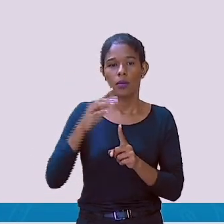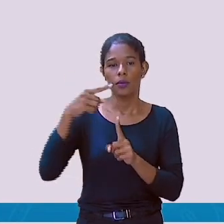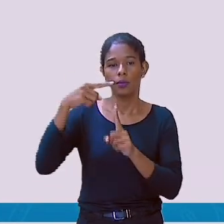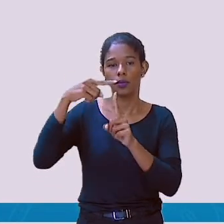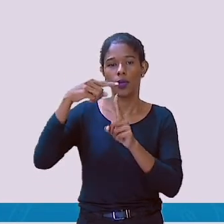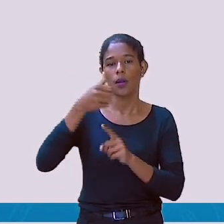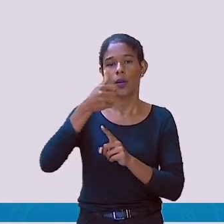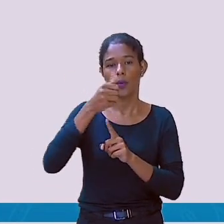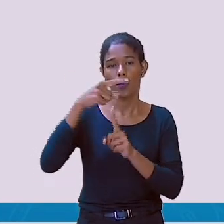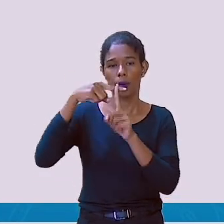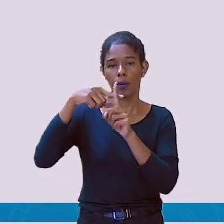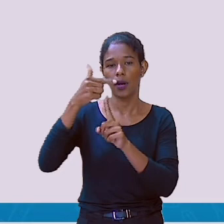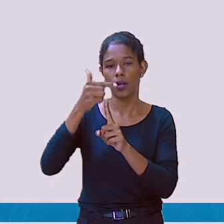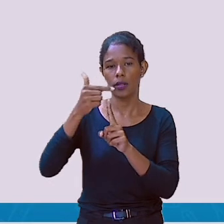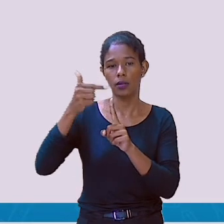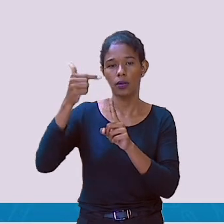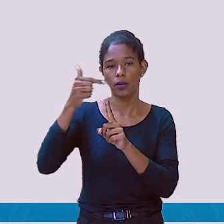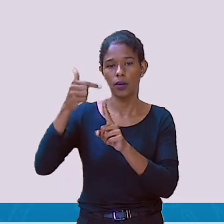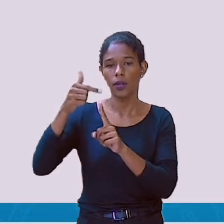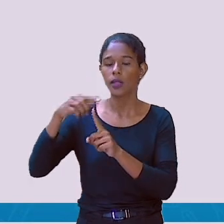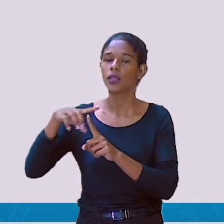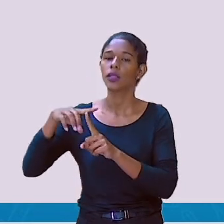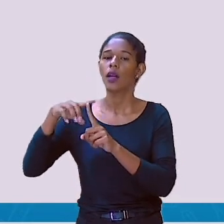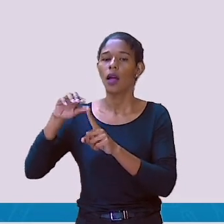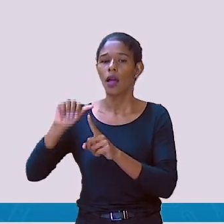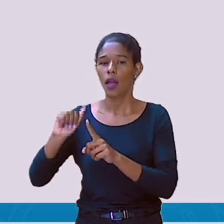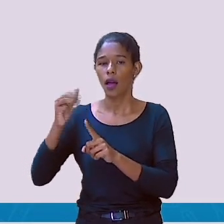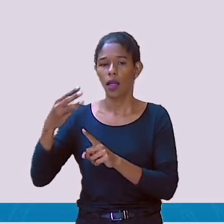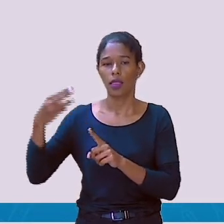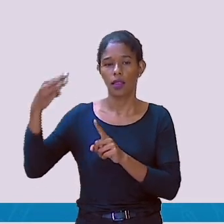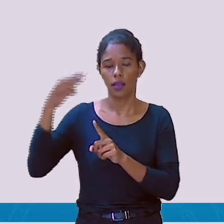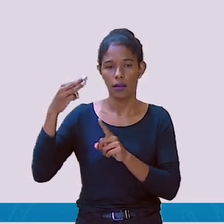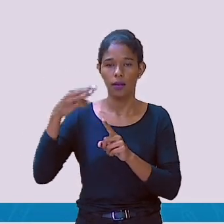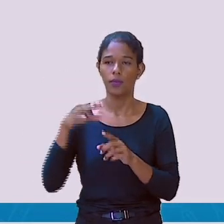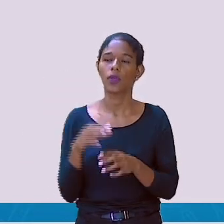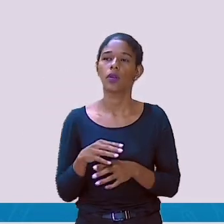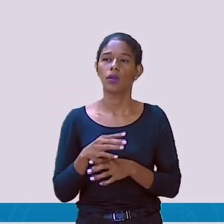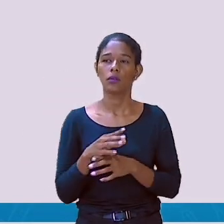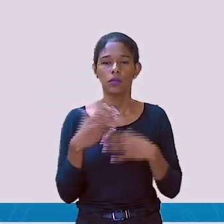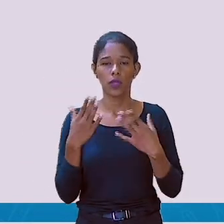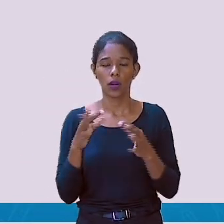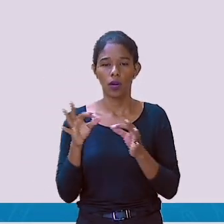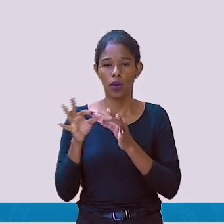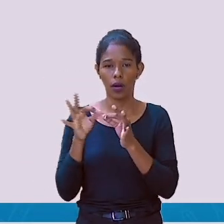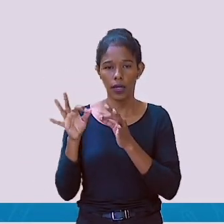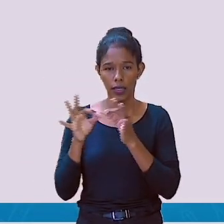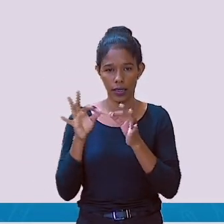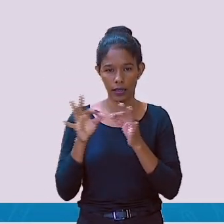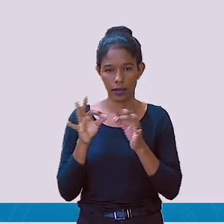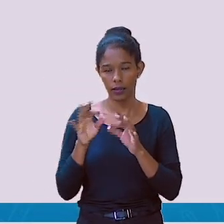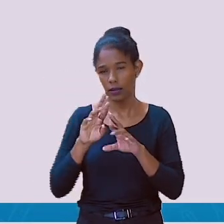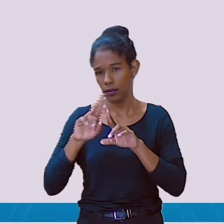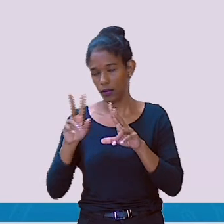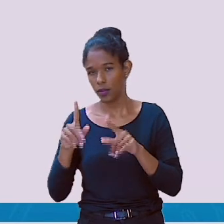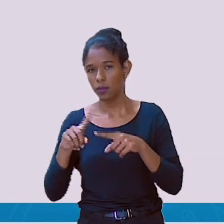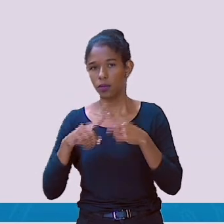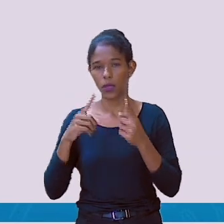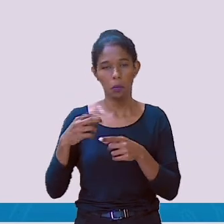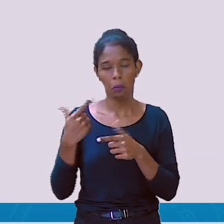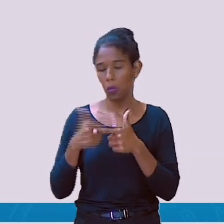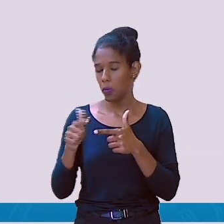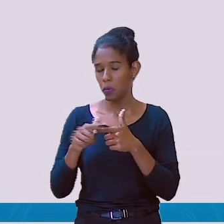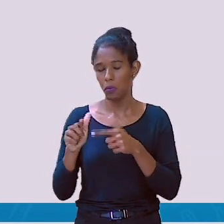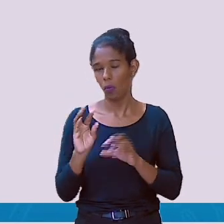cubo. Eu coloquei na ordem trocada aqui, mas não vai fazer diferença. Eu troco na resposta final. Então, vai ficar